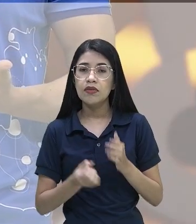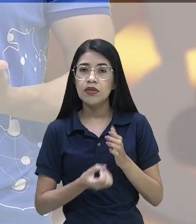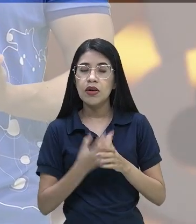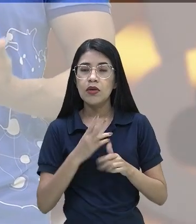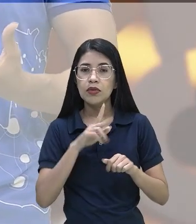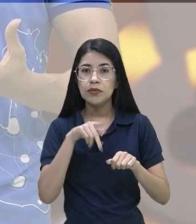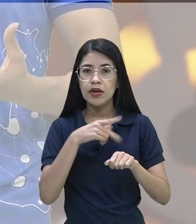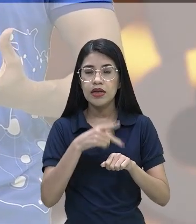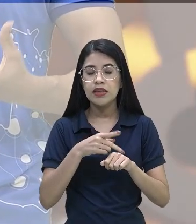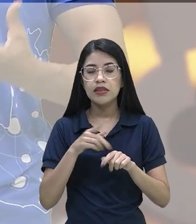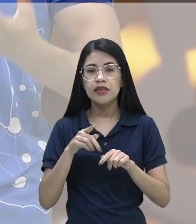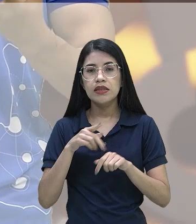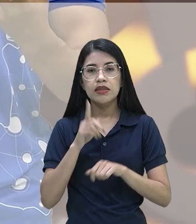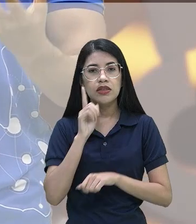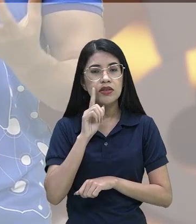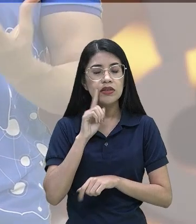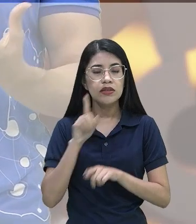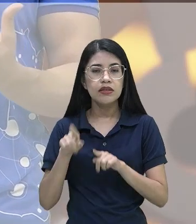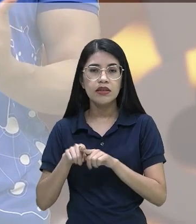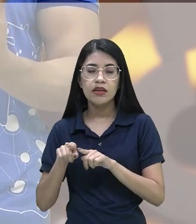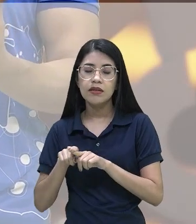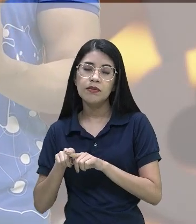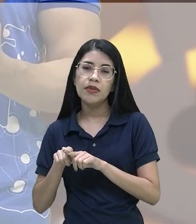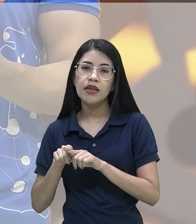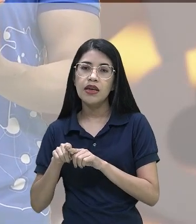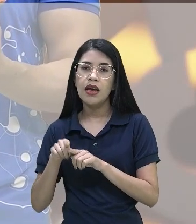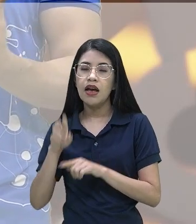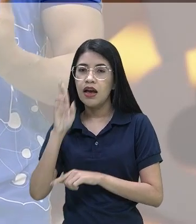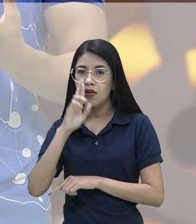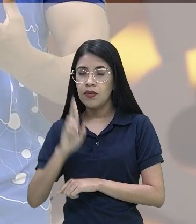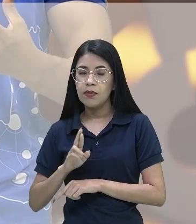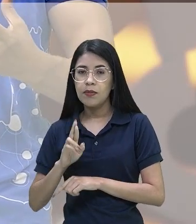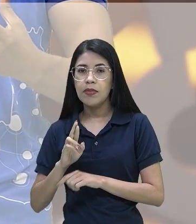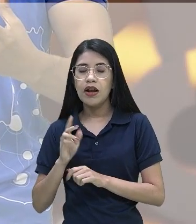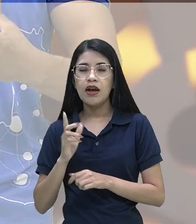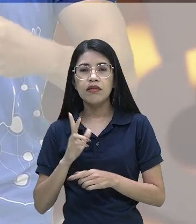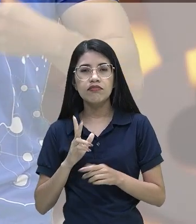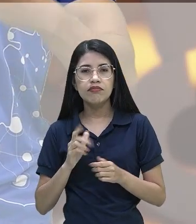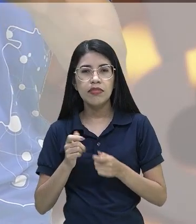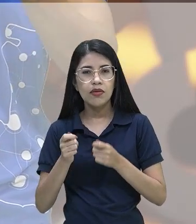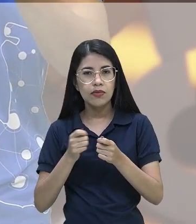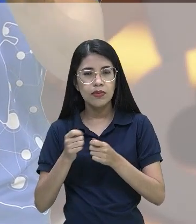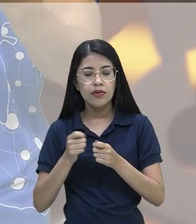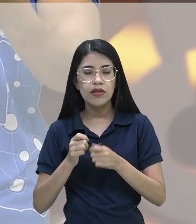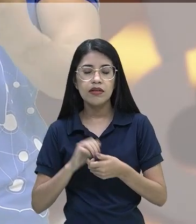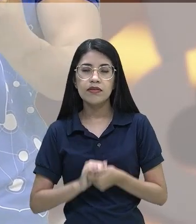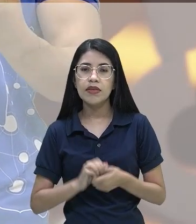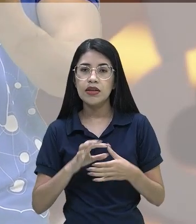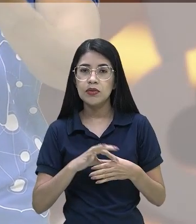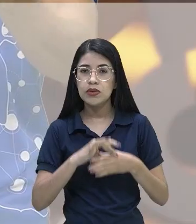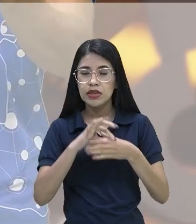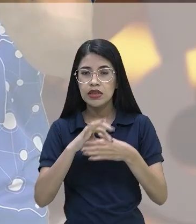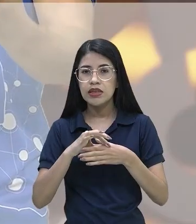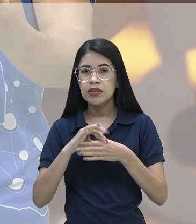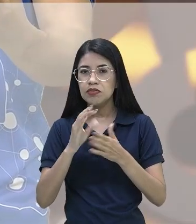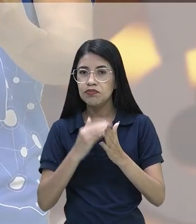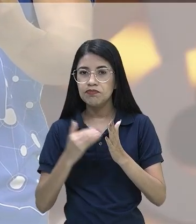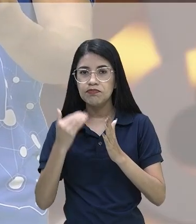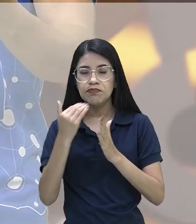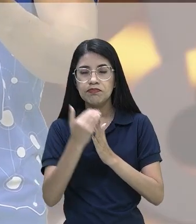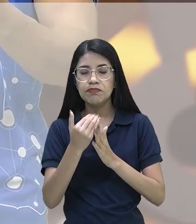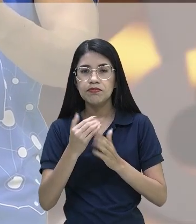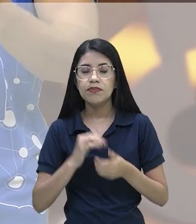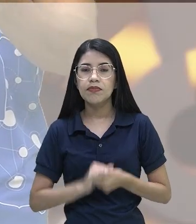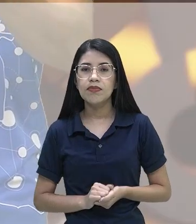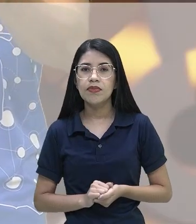União Soviética como os grandes vencedores da Segunda Guerra Mundial. Então, eles surgiram ali como potências, superpotências,